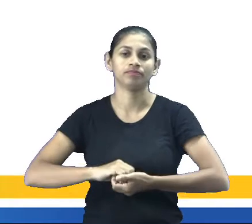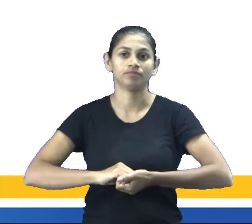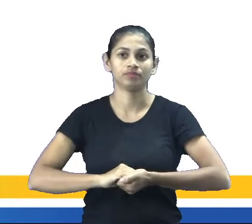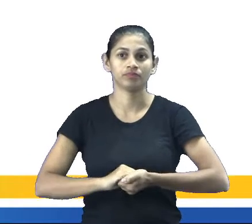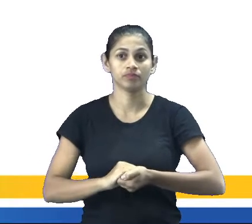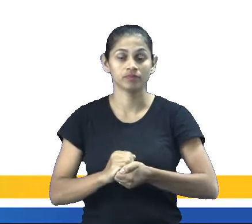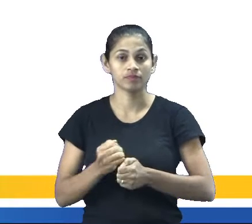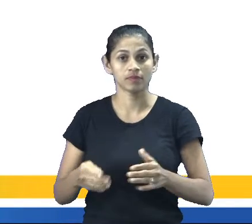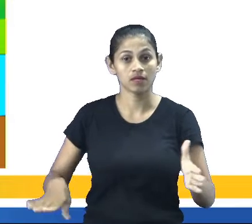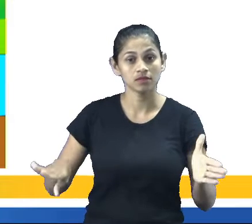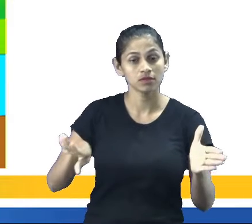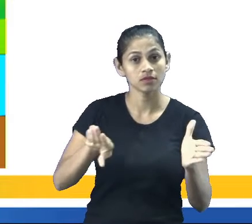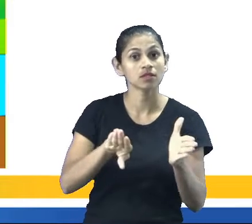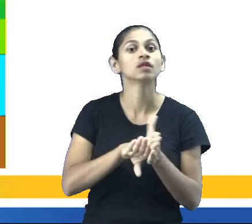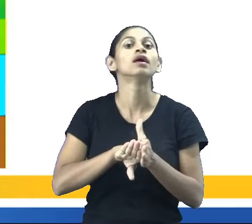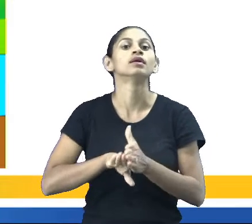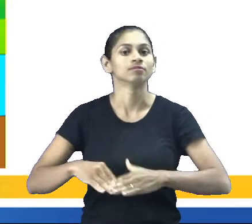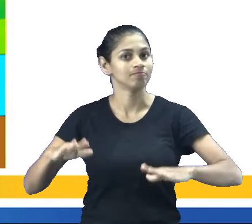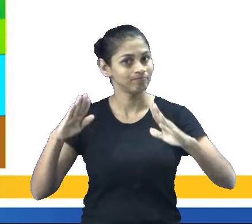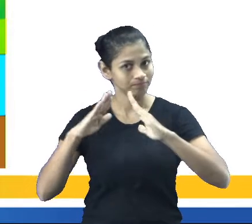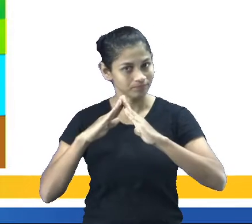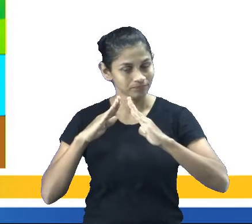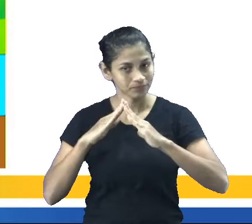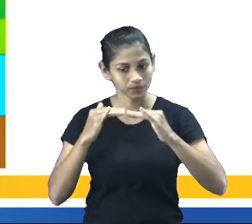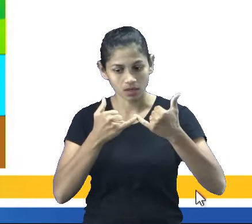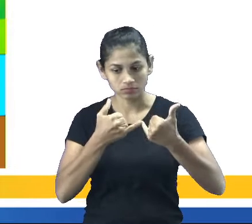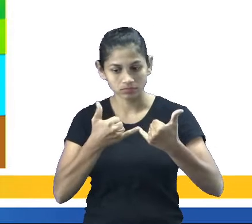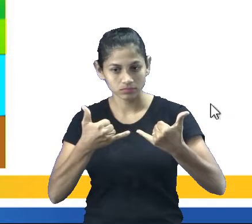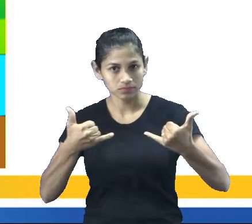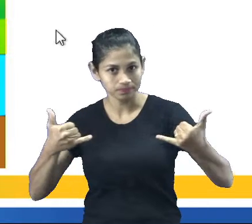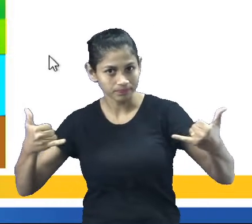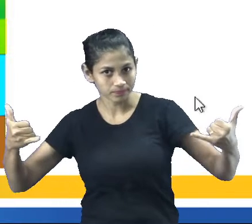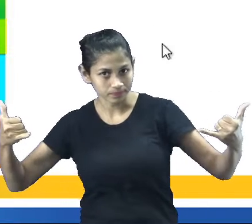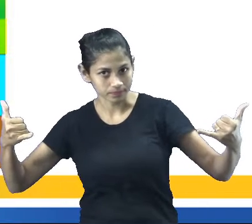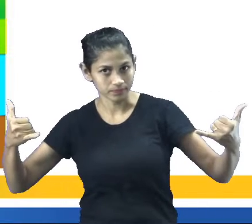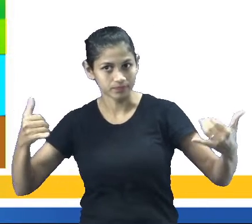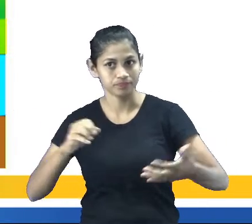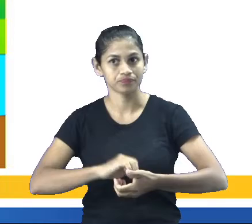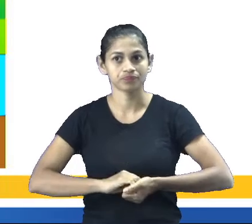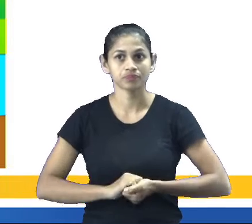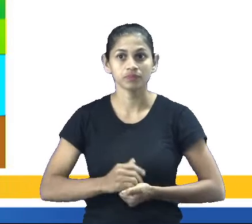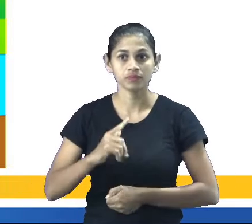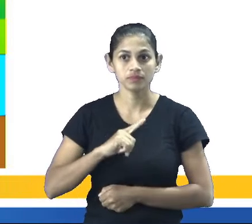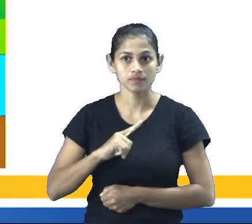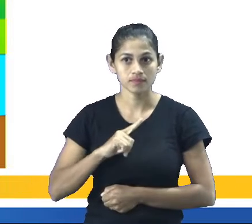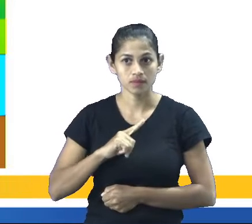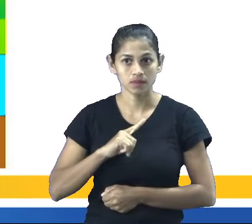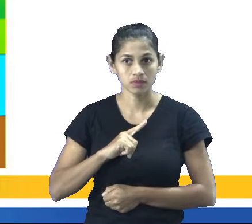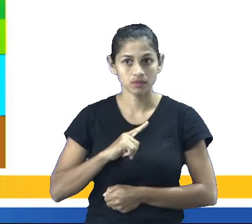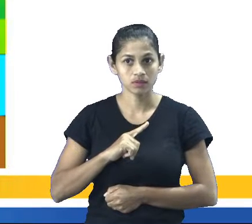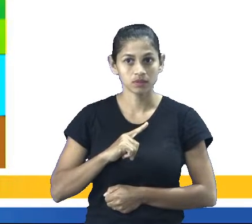às nossas casas. Então aqui, ó, a gente tem, né, uma